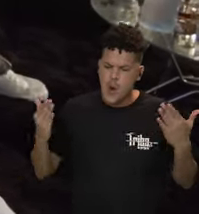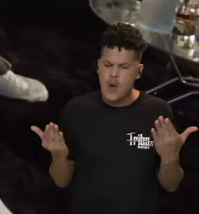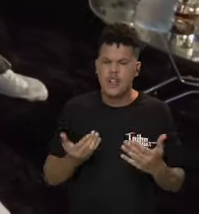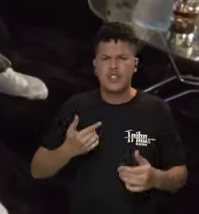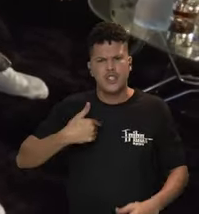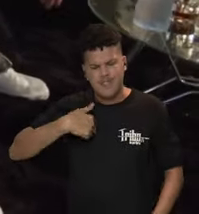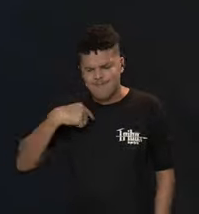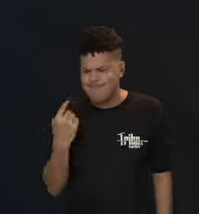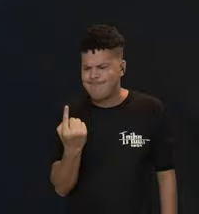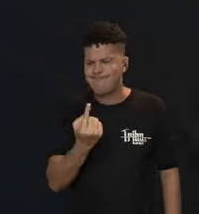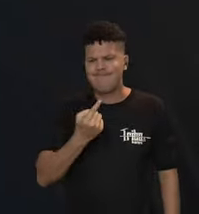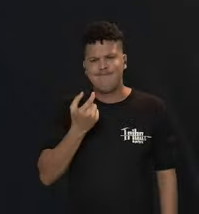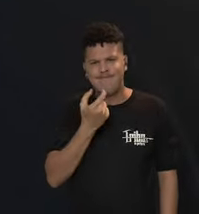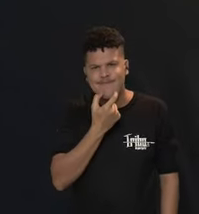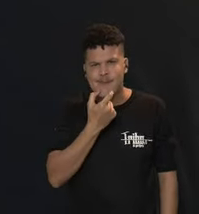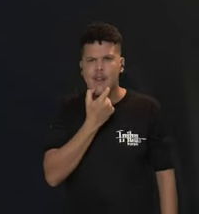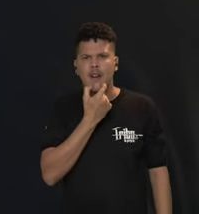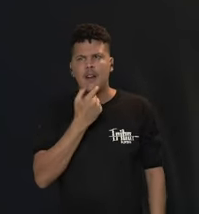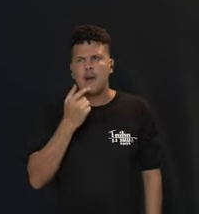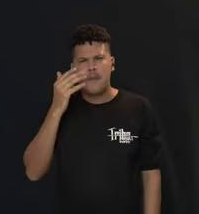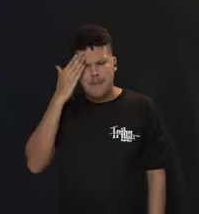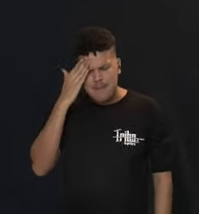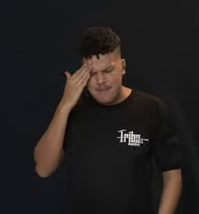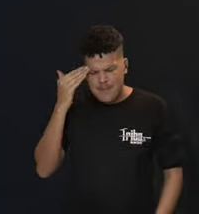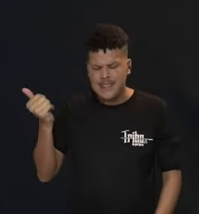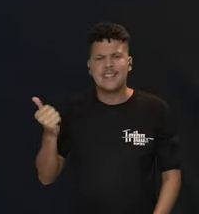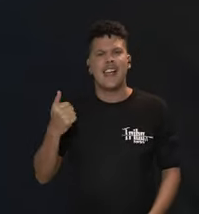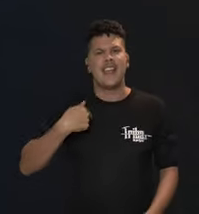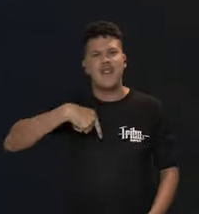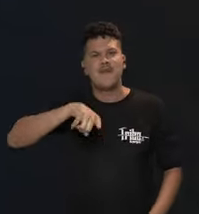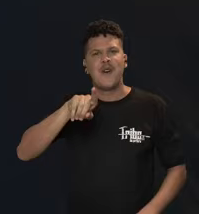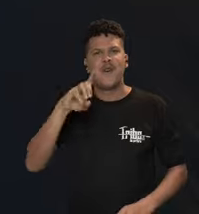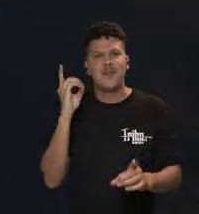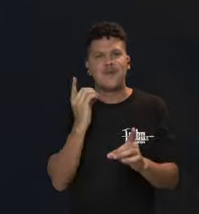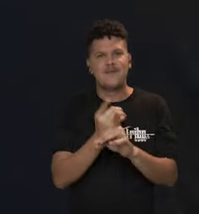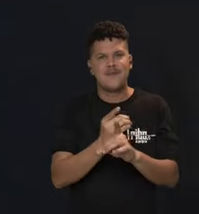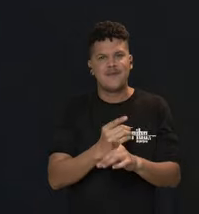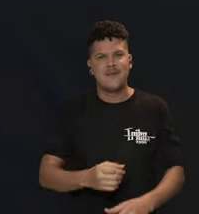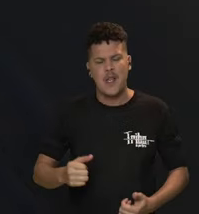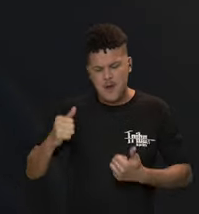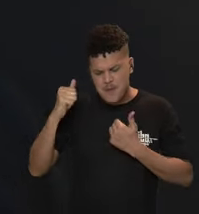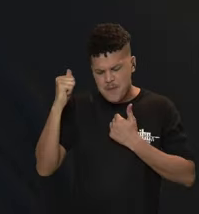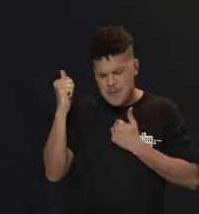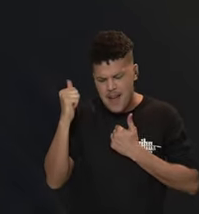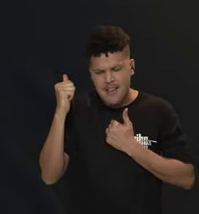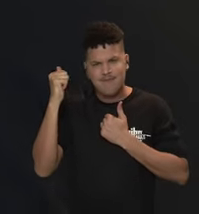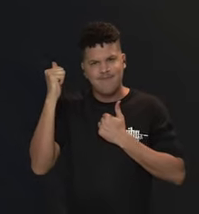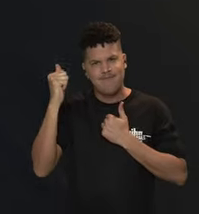só, mas eu sei que vou te encontrar.